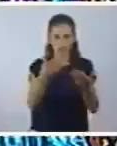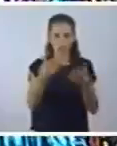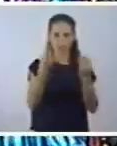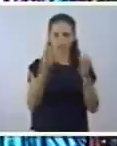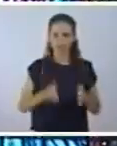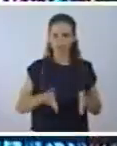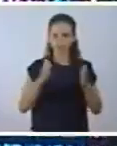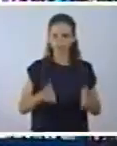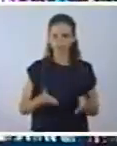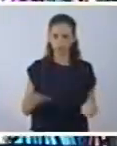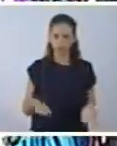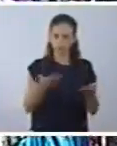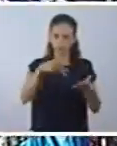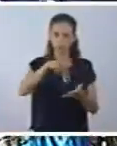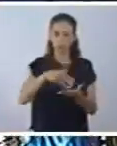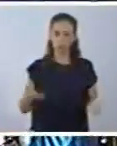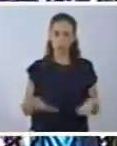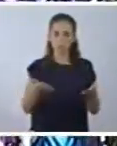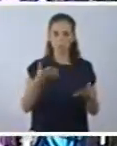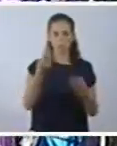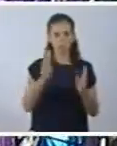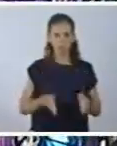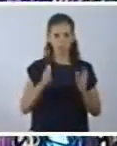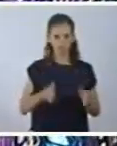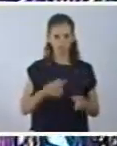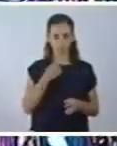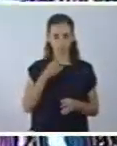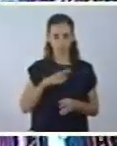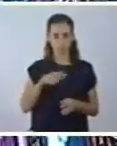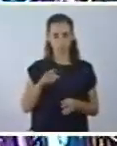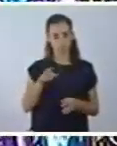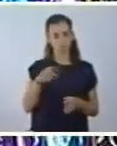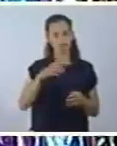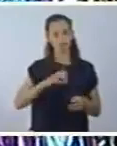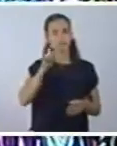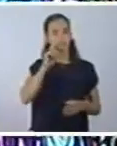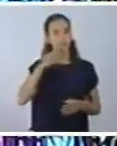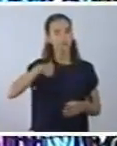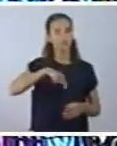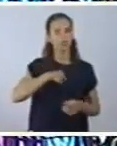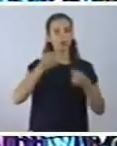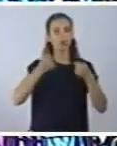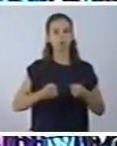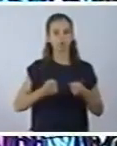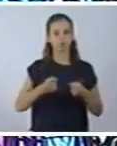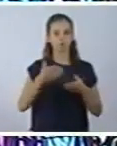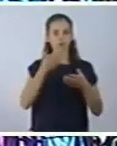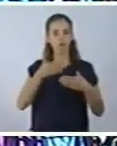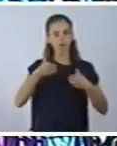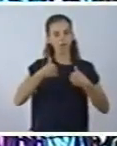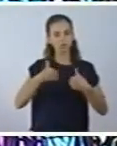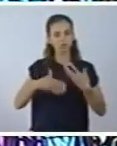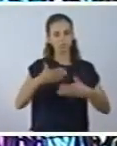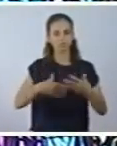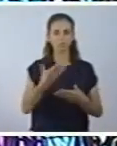temais. Levantai-vos e não temais. Esta é a nossa segurança, a nossa força, o nosso alento.